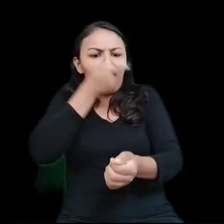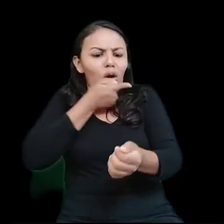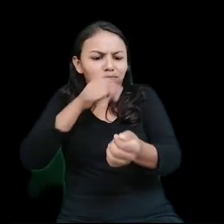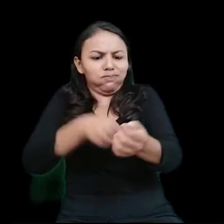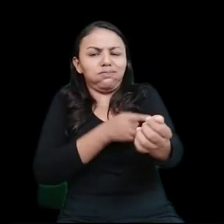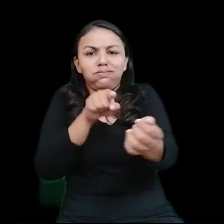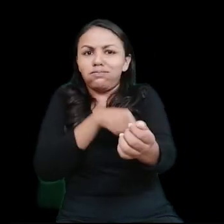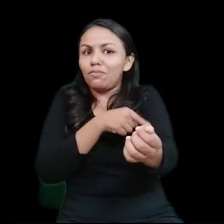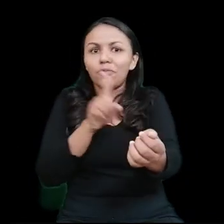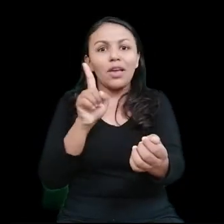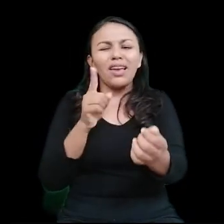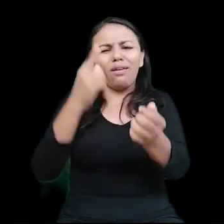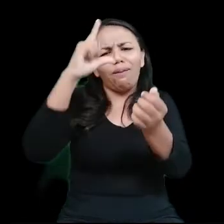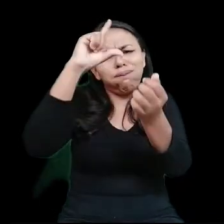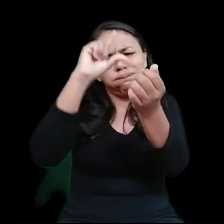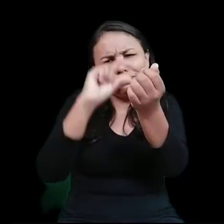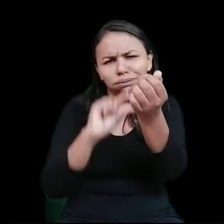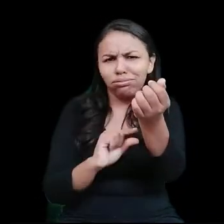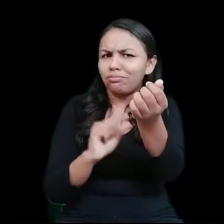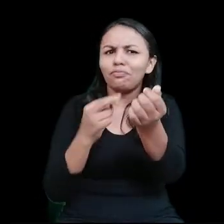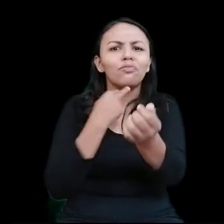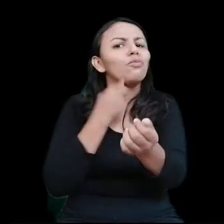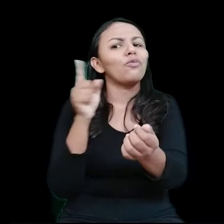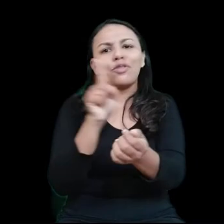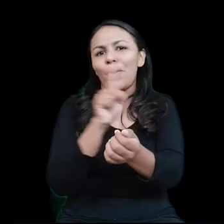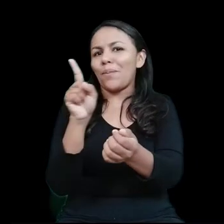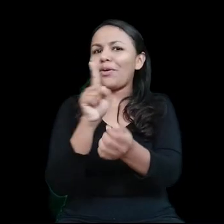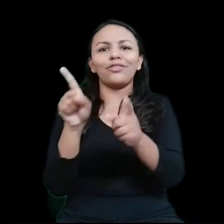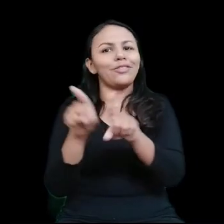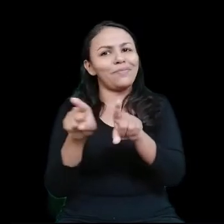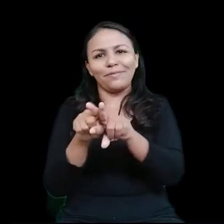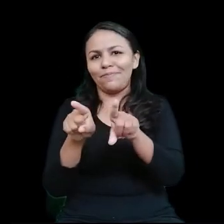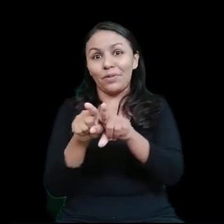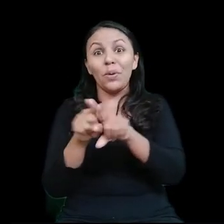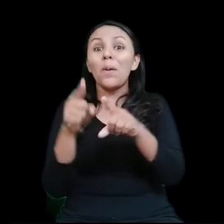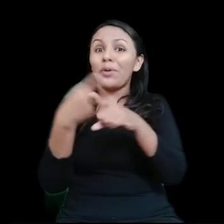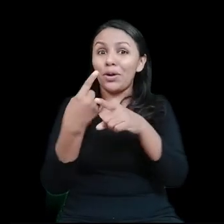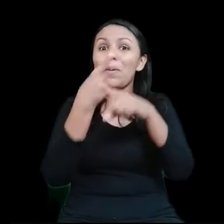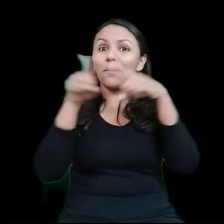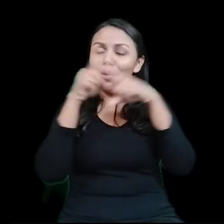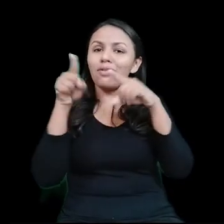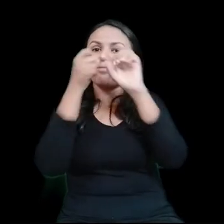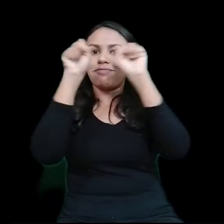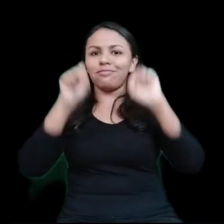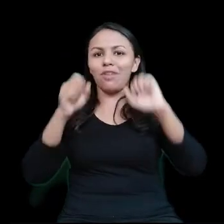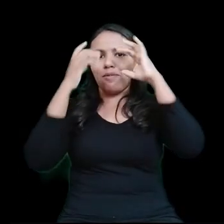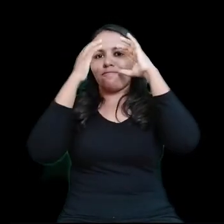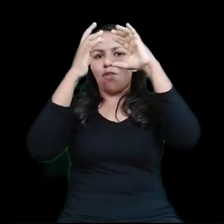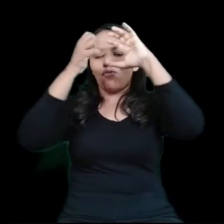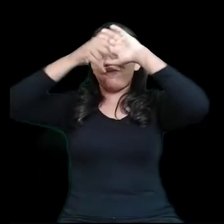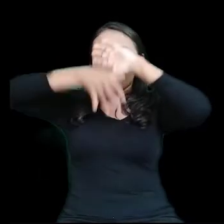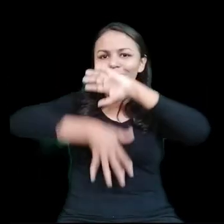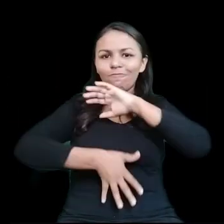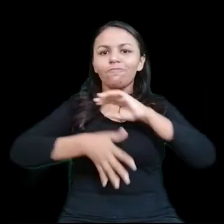na circulação e nem níveis muito baixos, porque isso vai afetar o sistema nervoso central. Quando